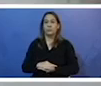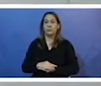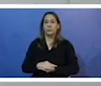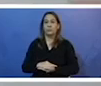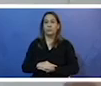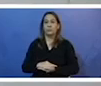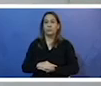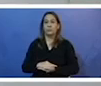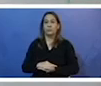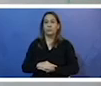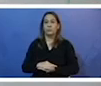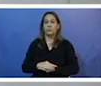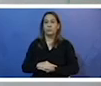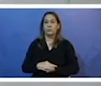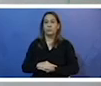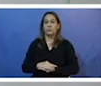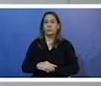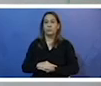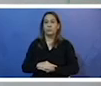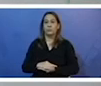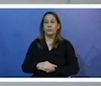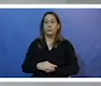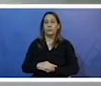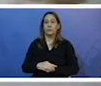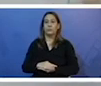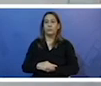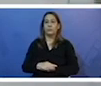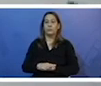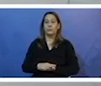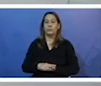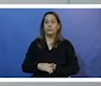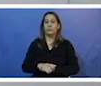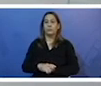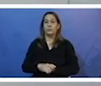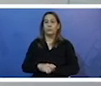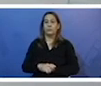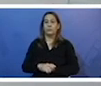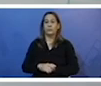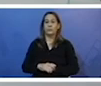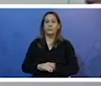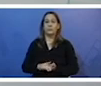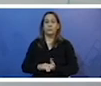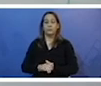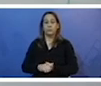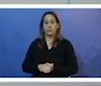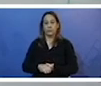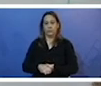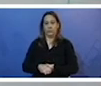Certo? Quando termino, que eu ponho um pinguinho. Ninho.